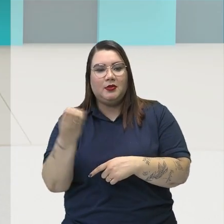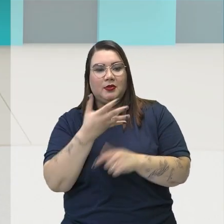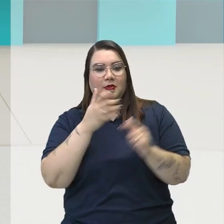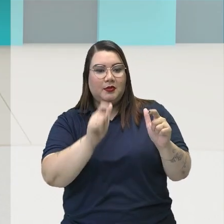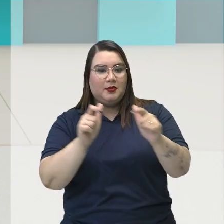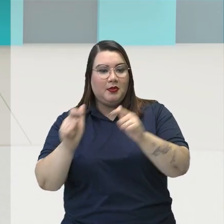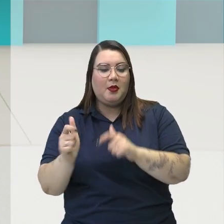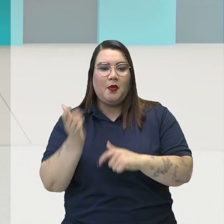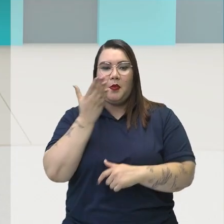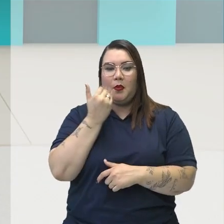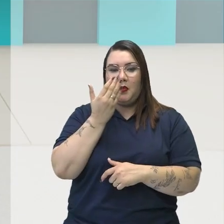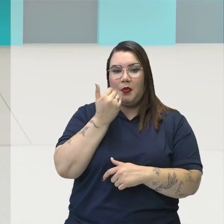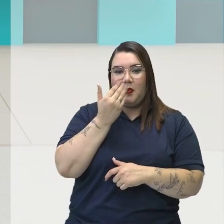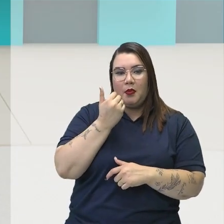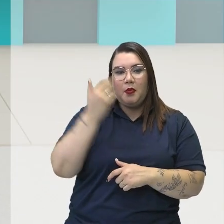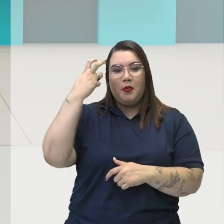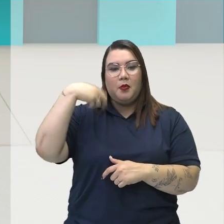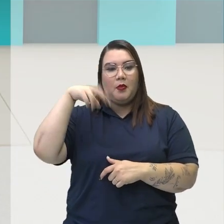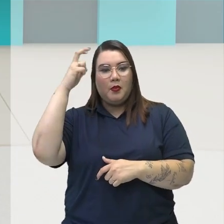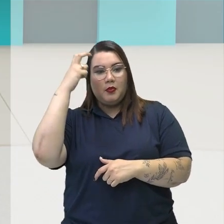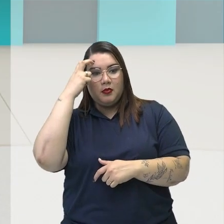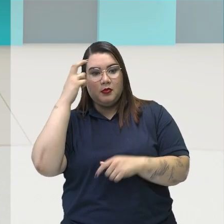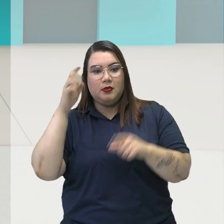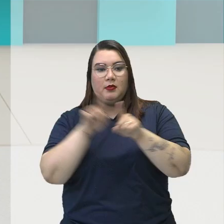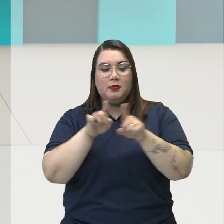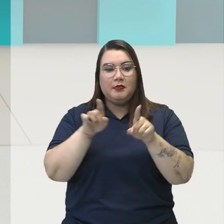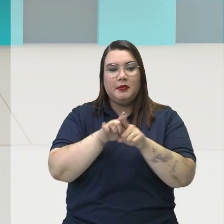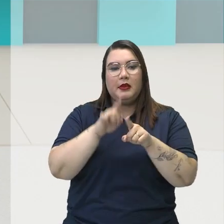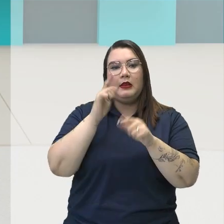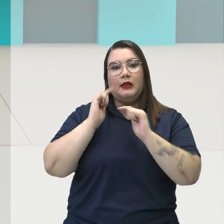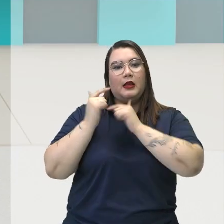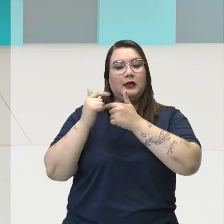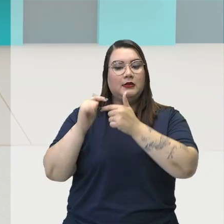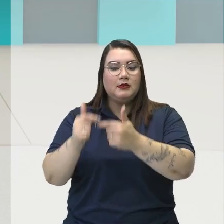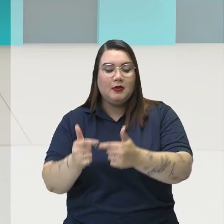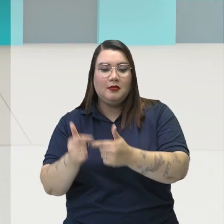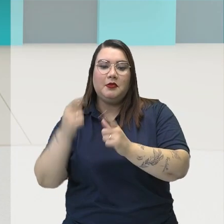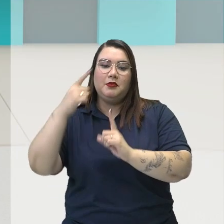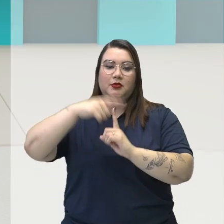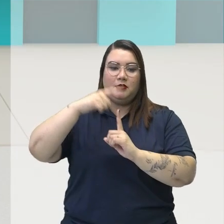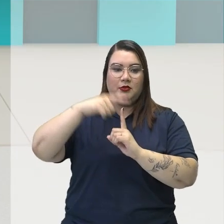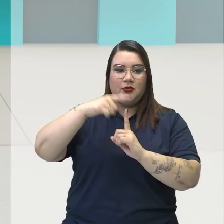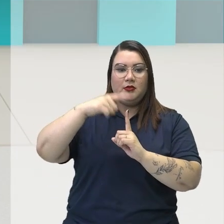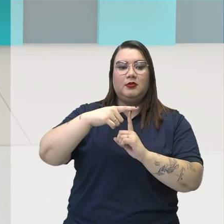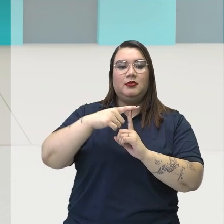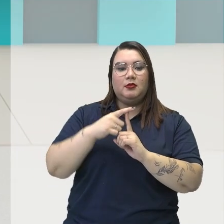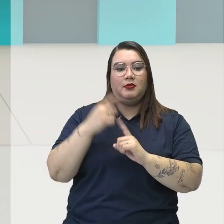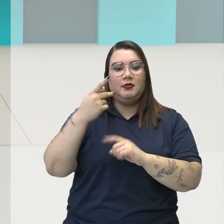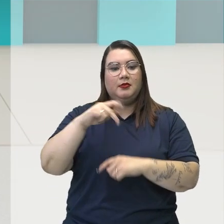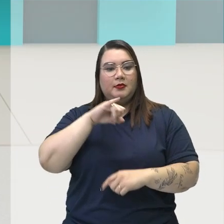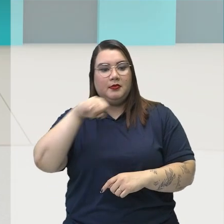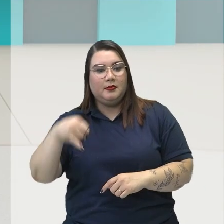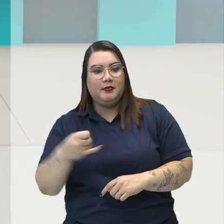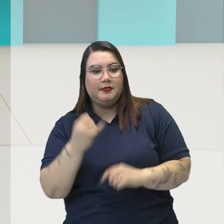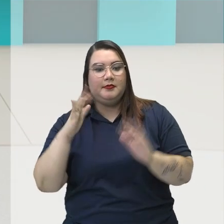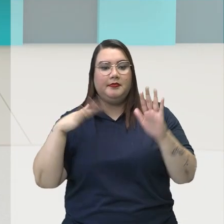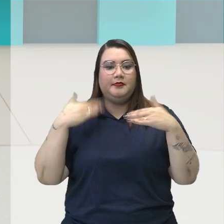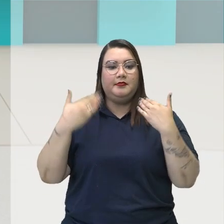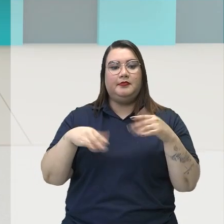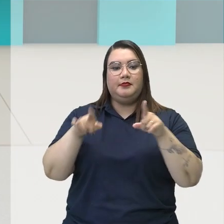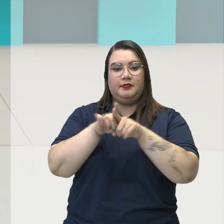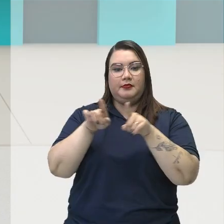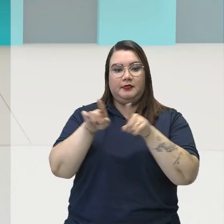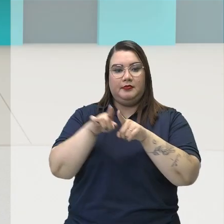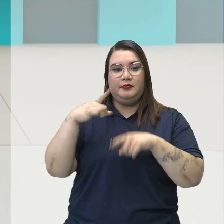locais, a culinária, a cultura, os costumes, também é uma forma de você aproveitar o seu lazer.